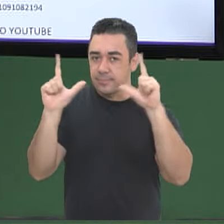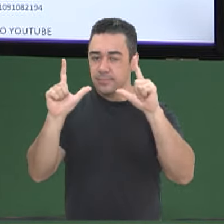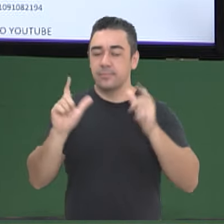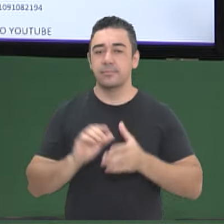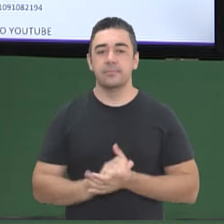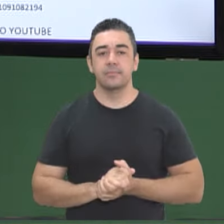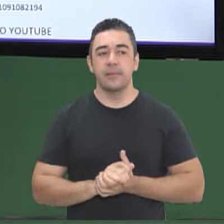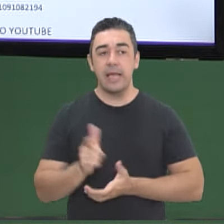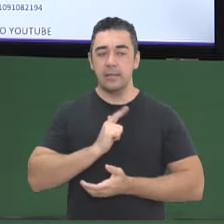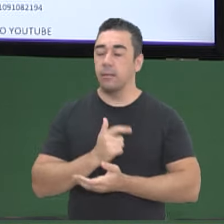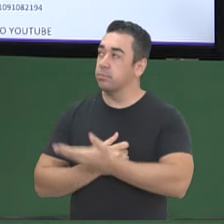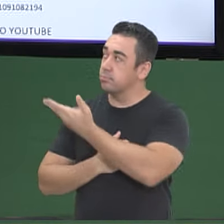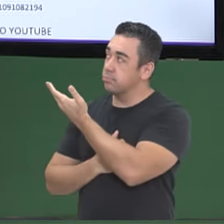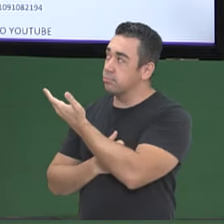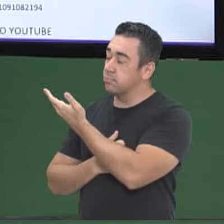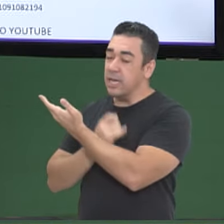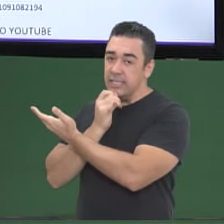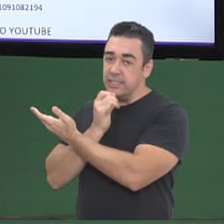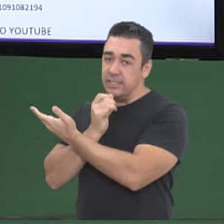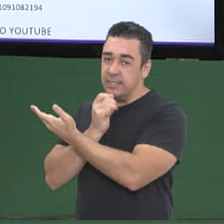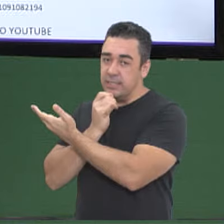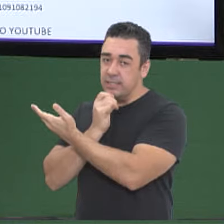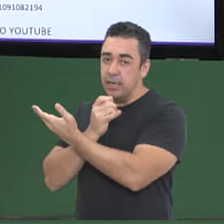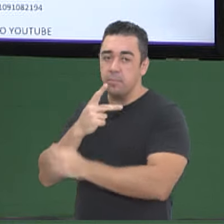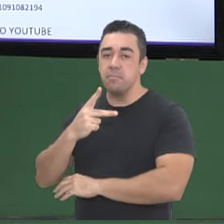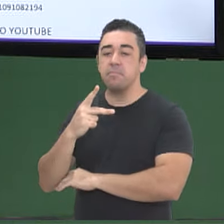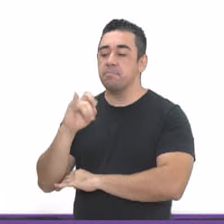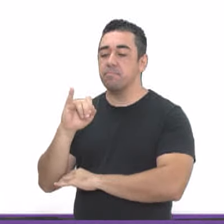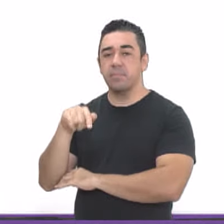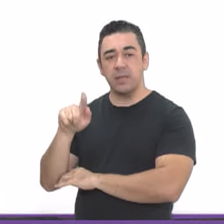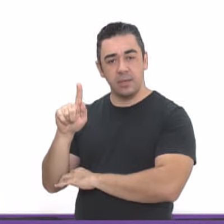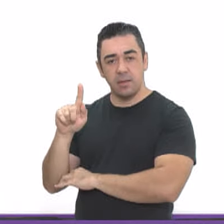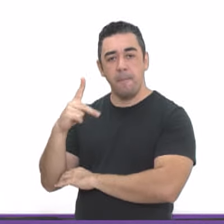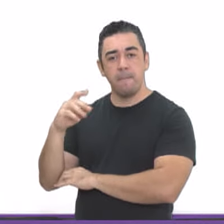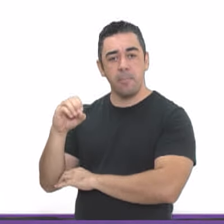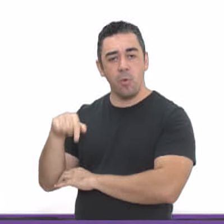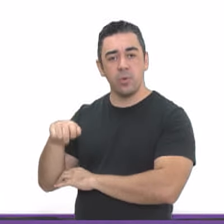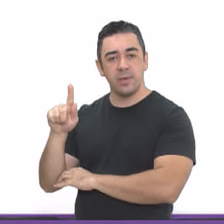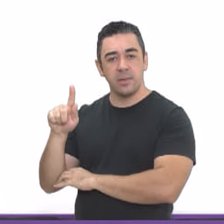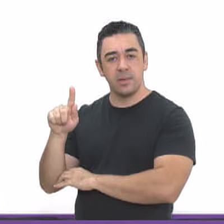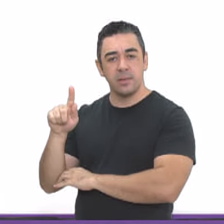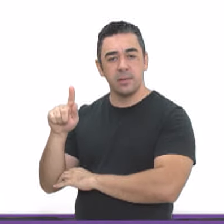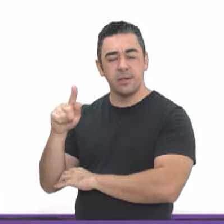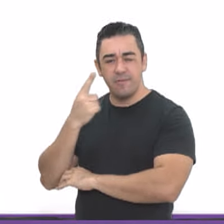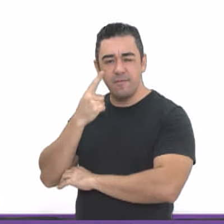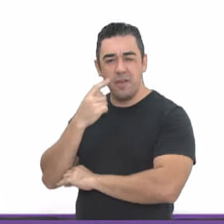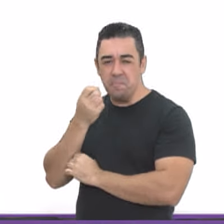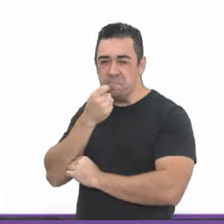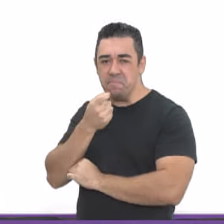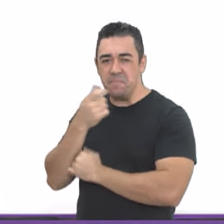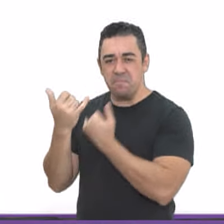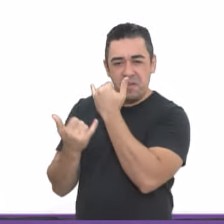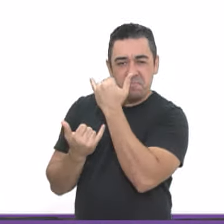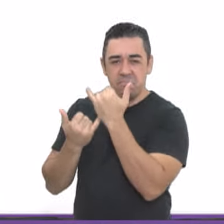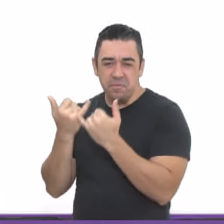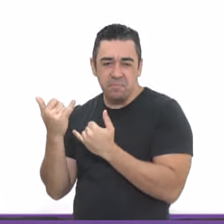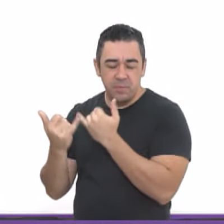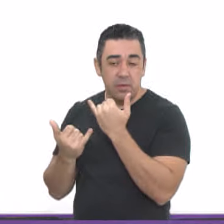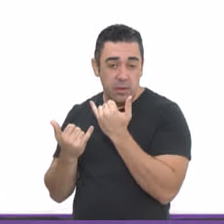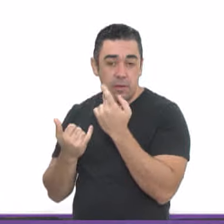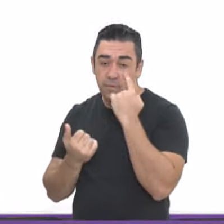nós temos um exemplo de ping-pong, né? Várias pessoas de várias idades, descontraídas, parece que até tem uma torcida ali,